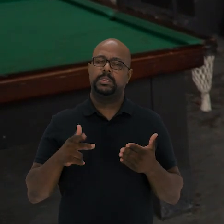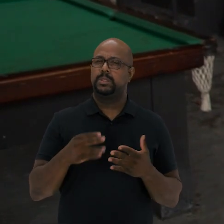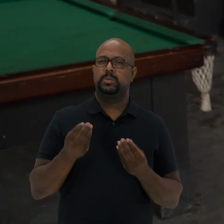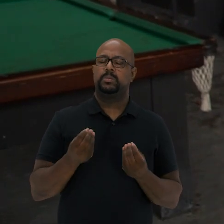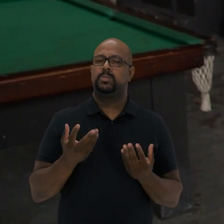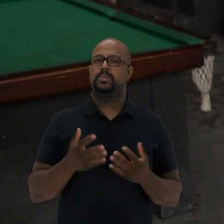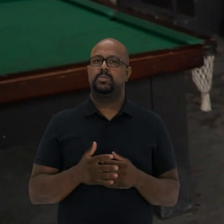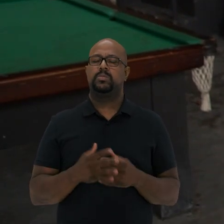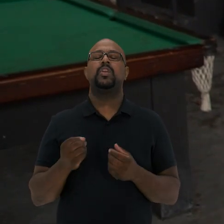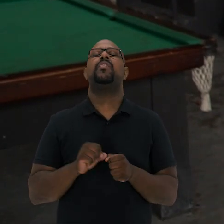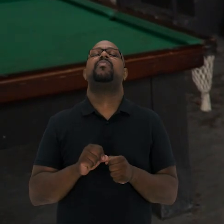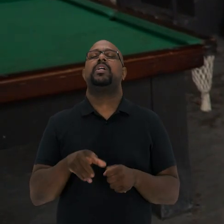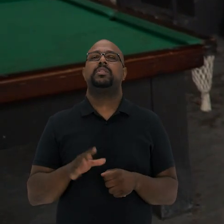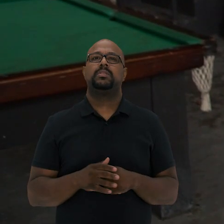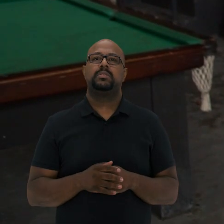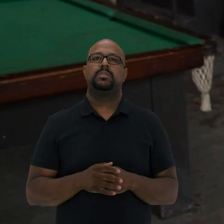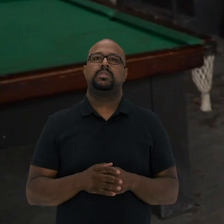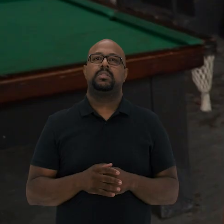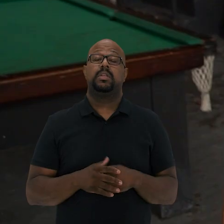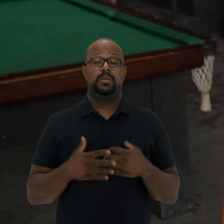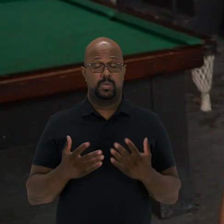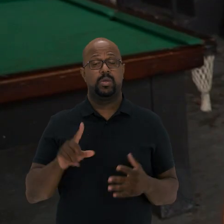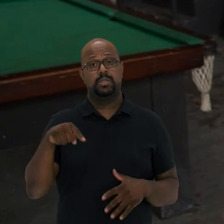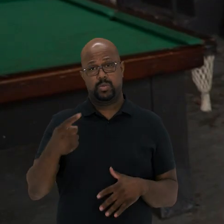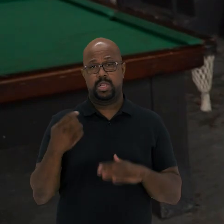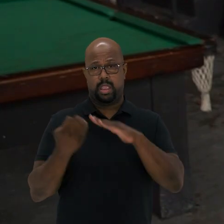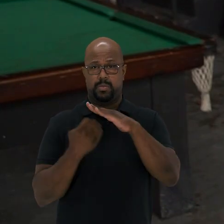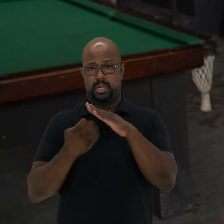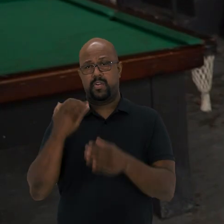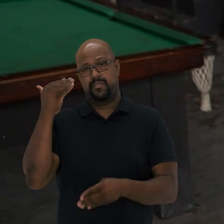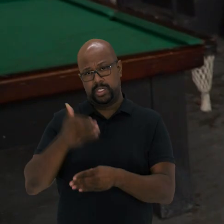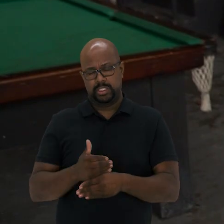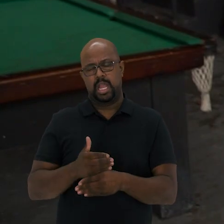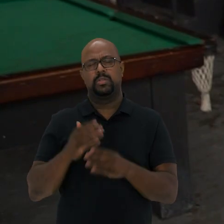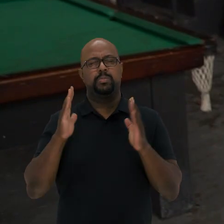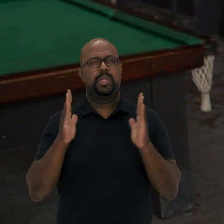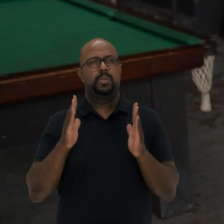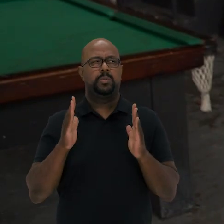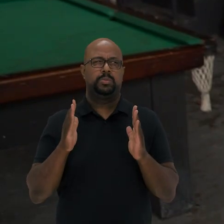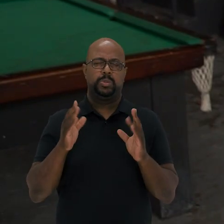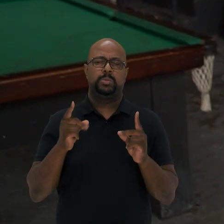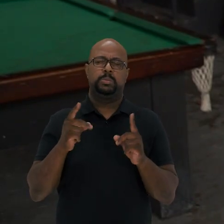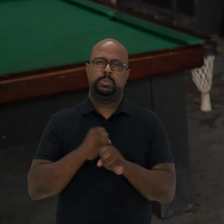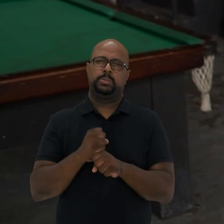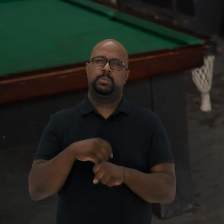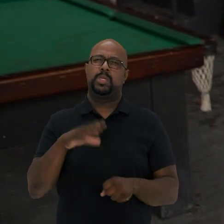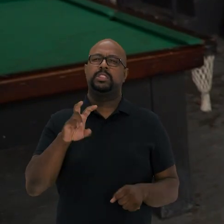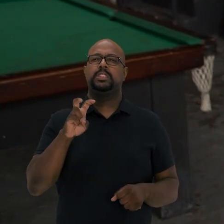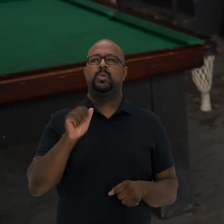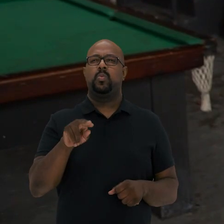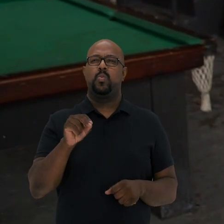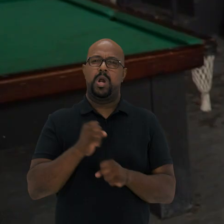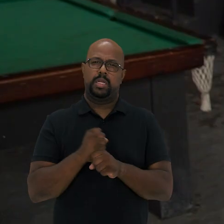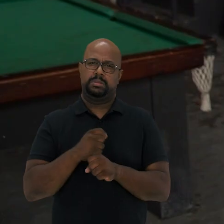né? Isso, o que foi feito desse material? Bom, depois do fechamento, depois de um período, digamos, longo, mais